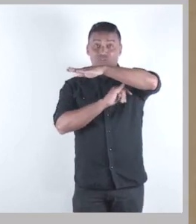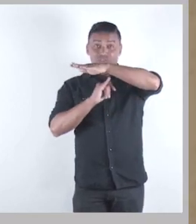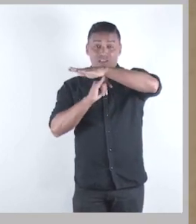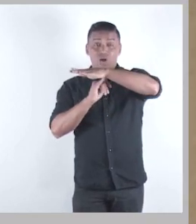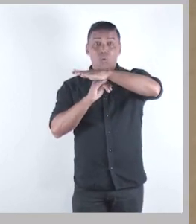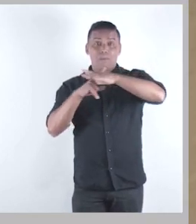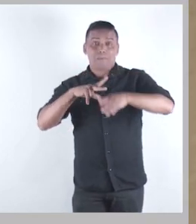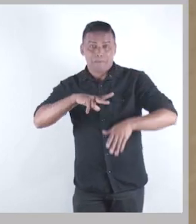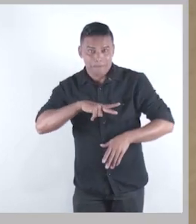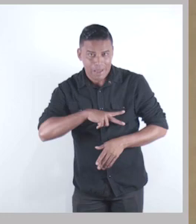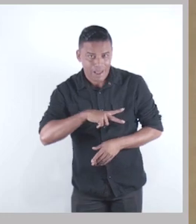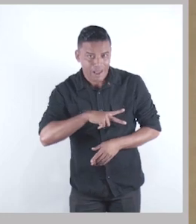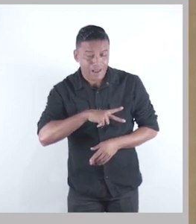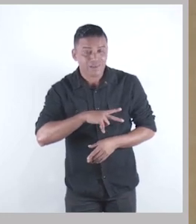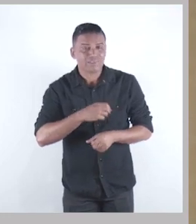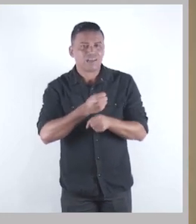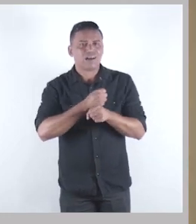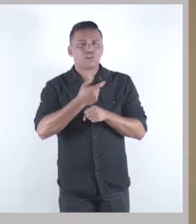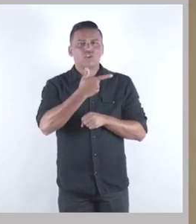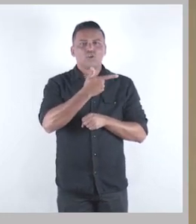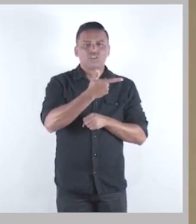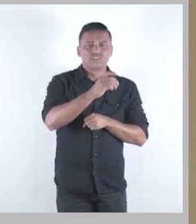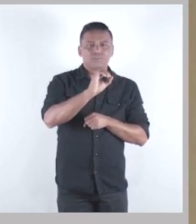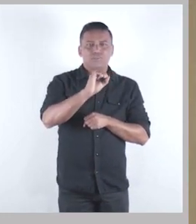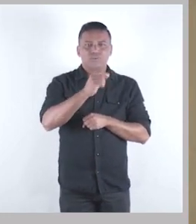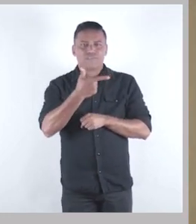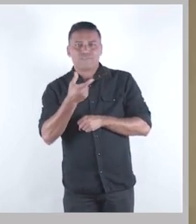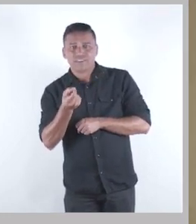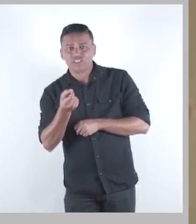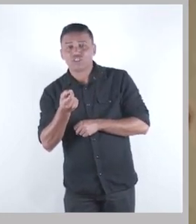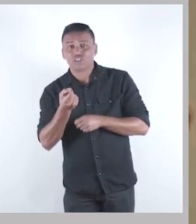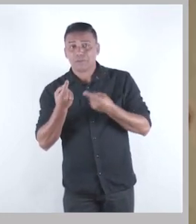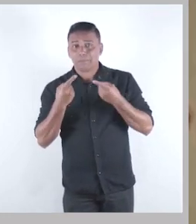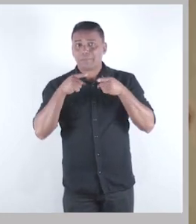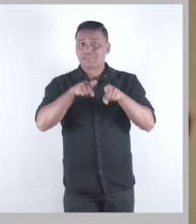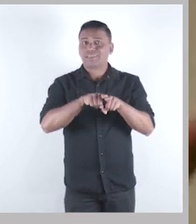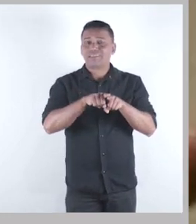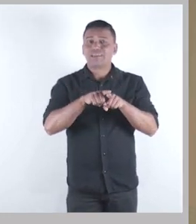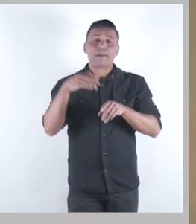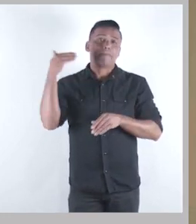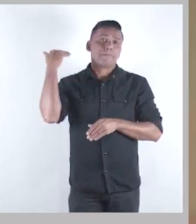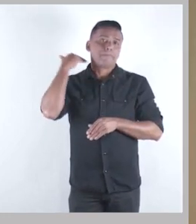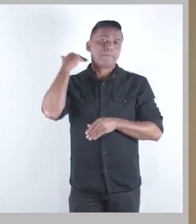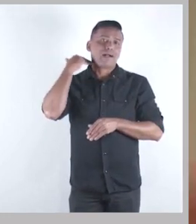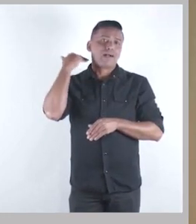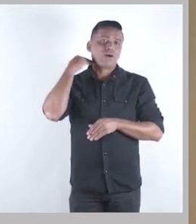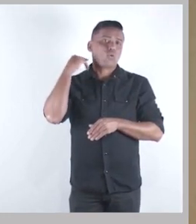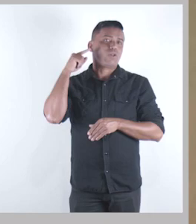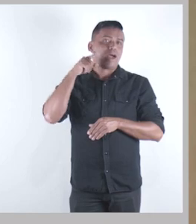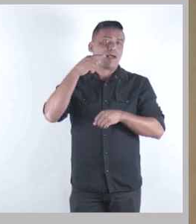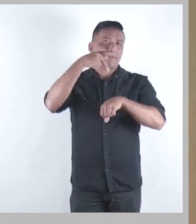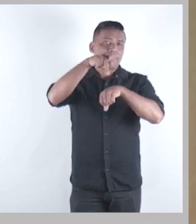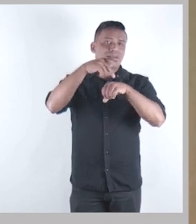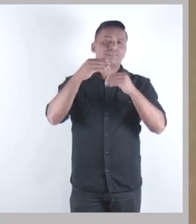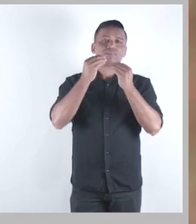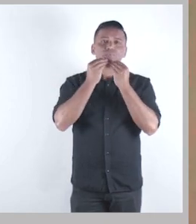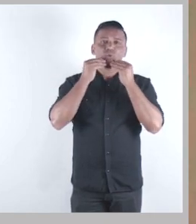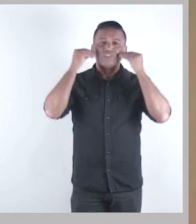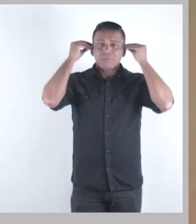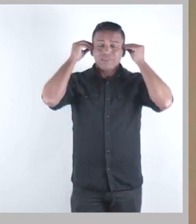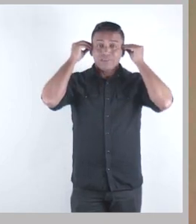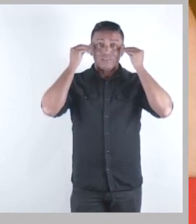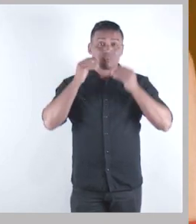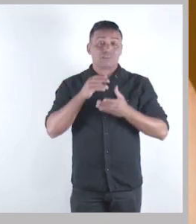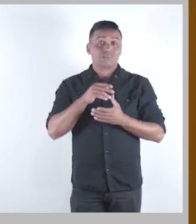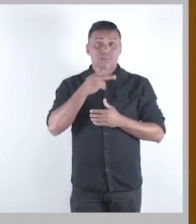privada. 2020 para cá, fazemos uma parceria com o Banco de Moçambique. O Banco de Moçambique aqui seria mais ou menos equivalente ao